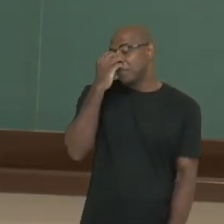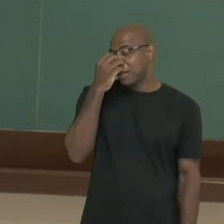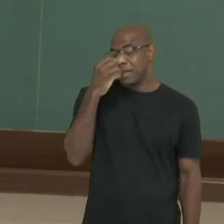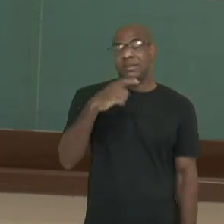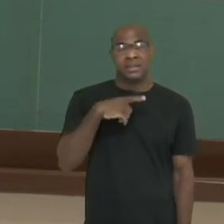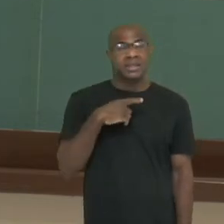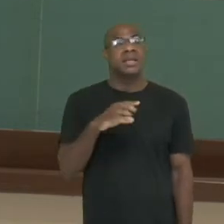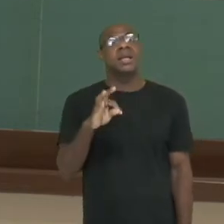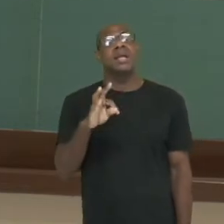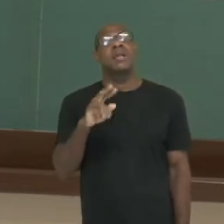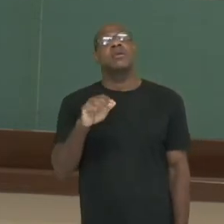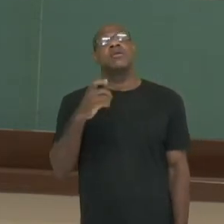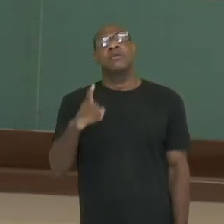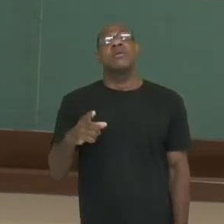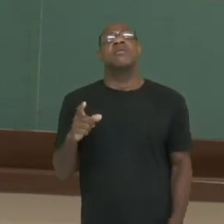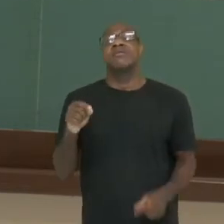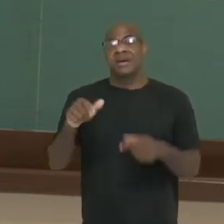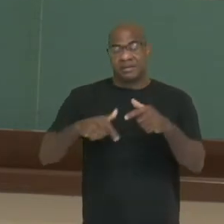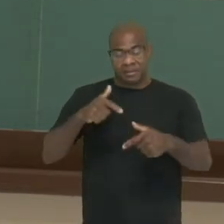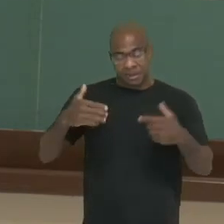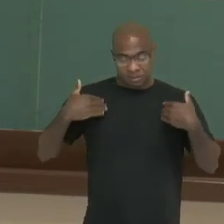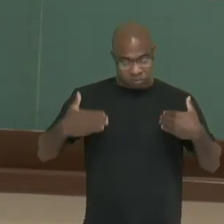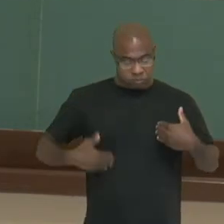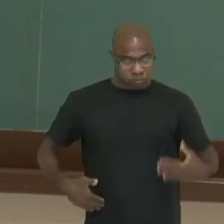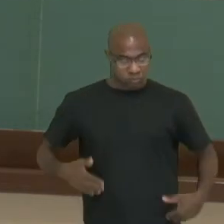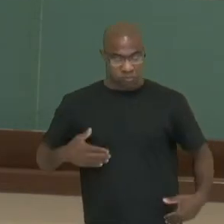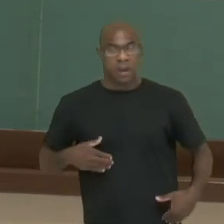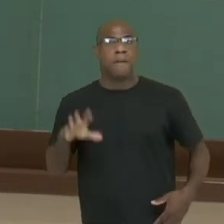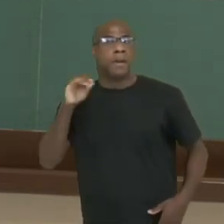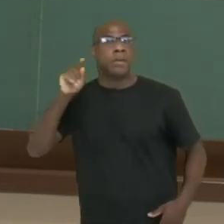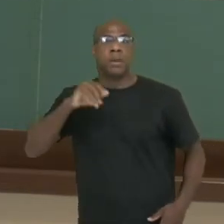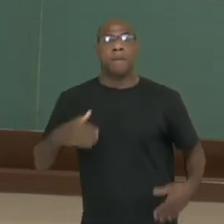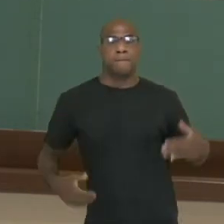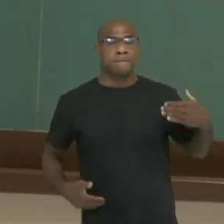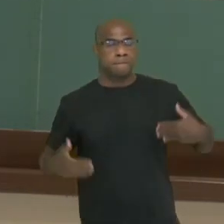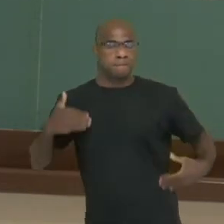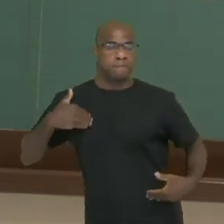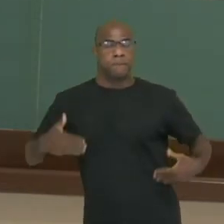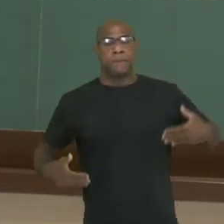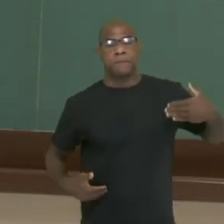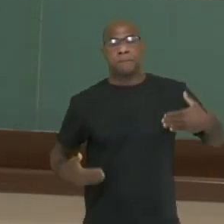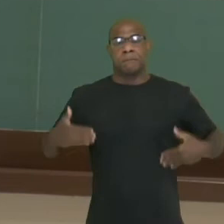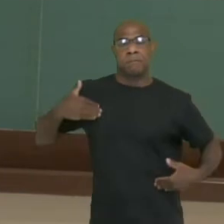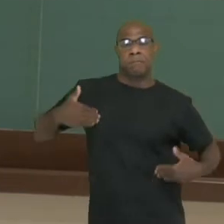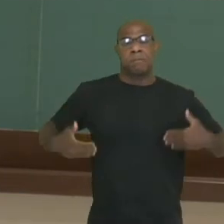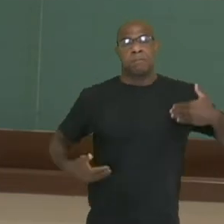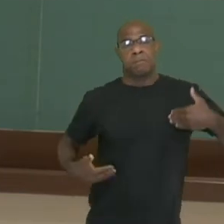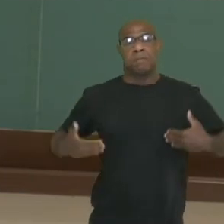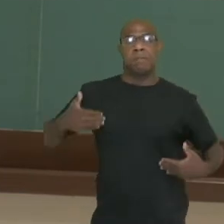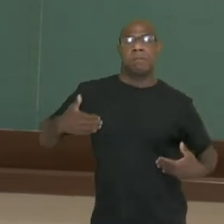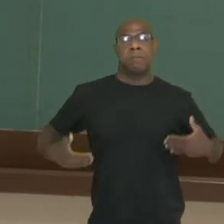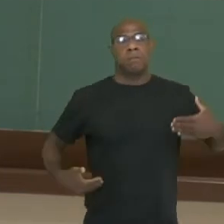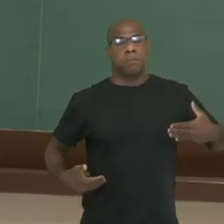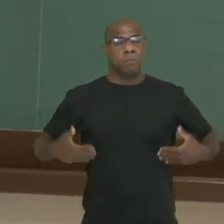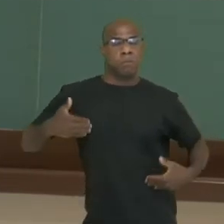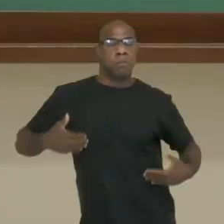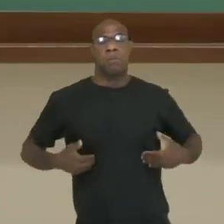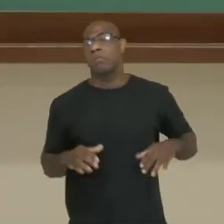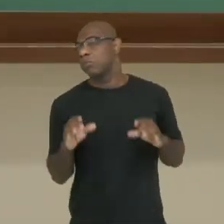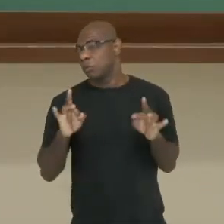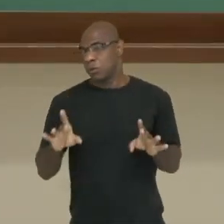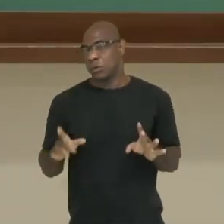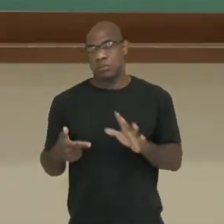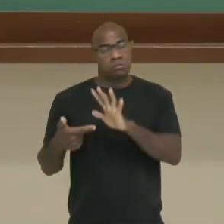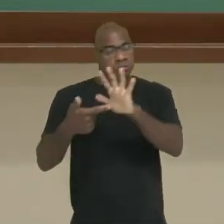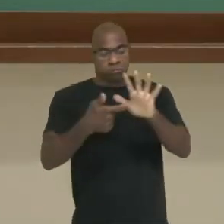toda a expressão corporal sem a fala na representação ali teatral e na rua, né? Que é um espaço democrático, onde